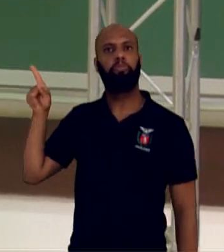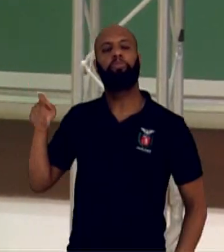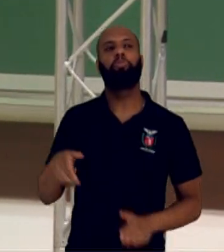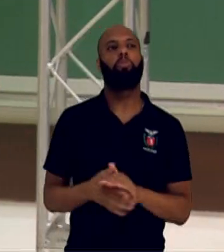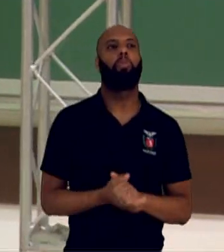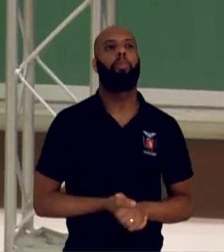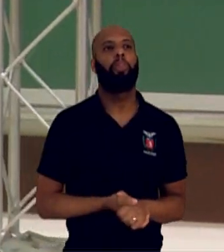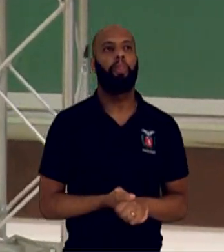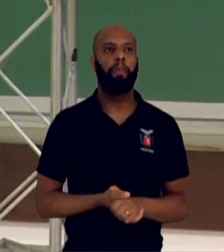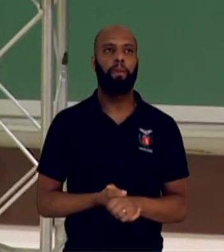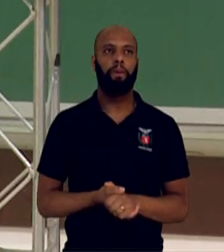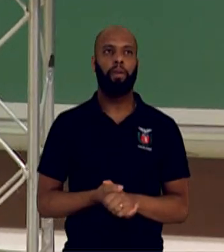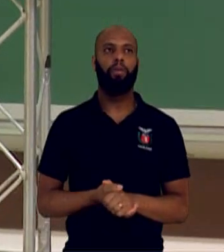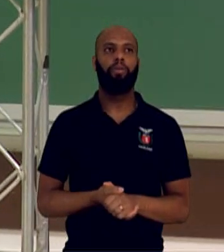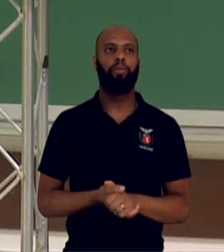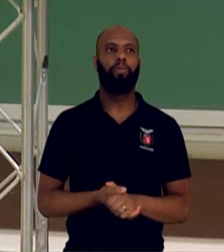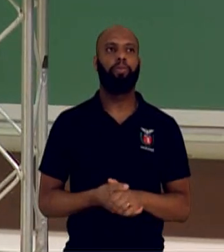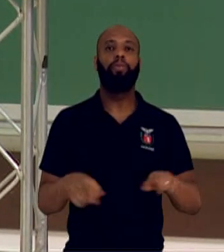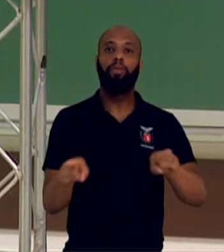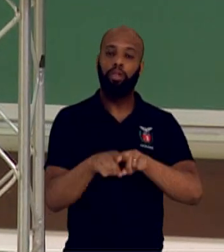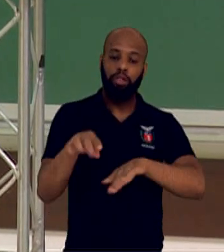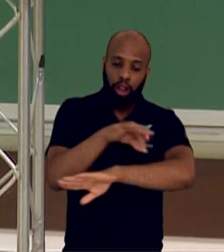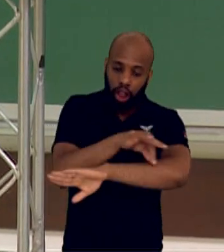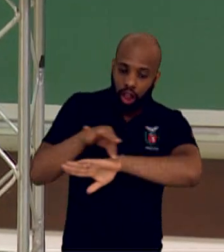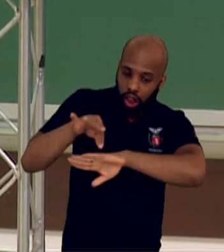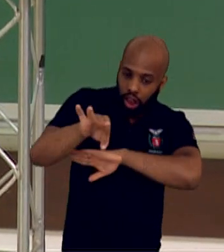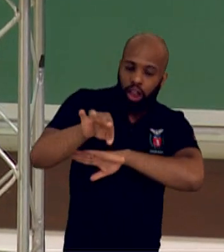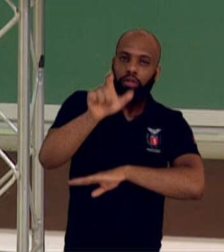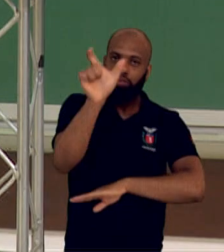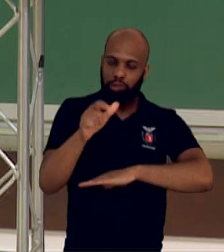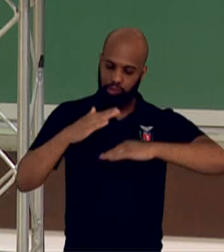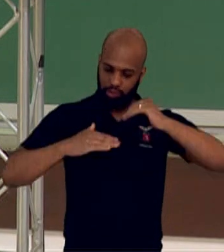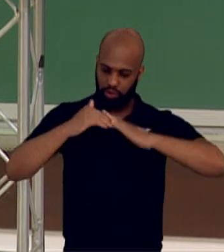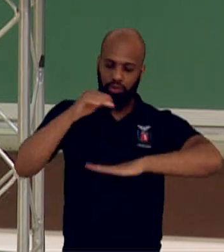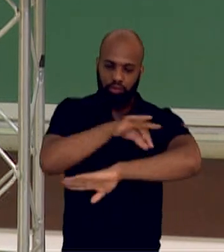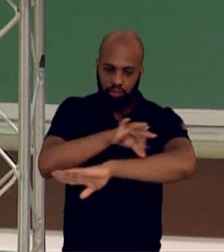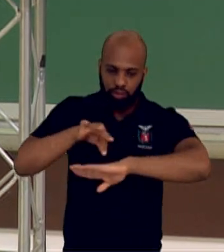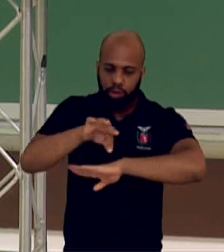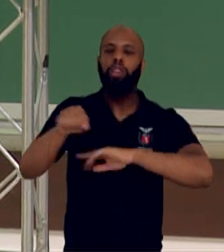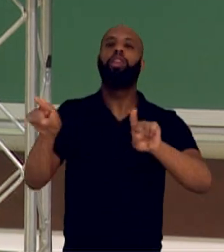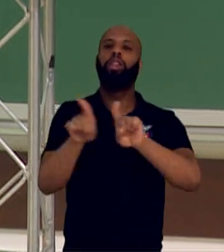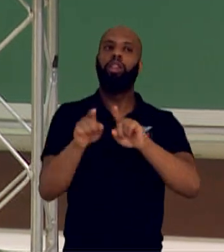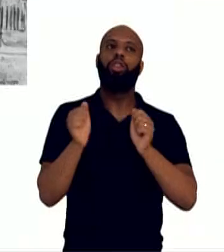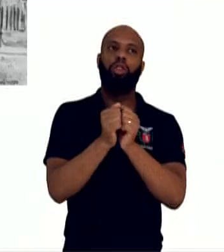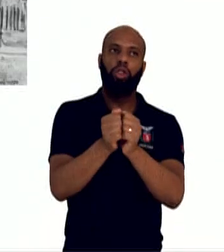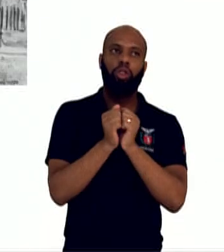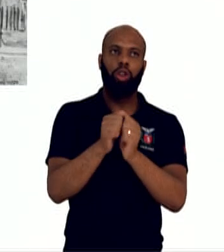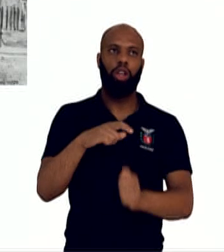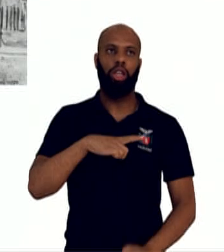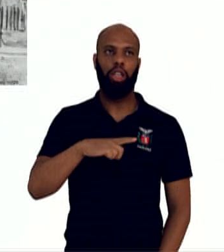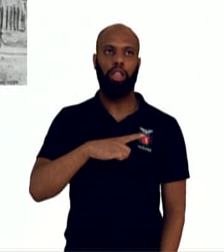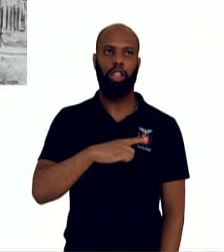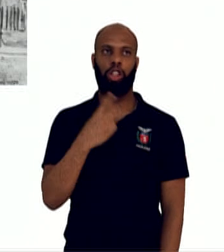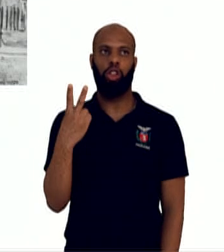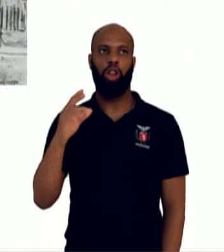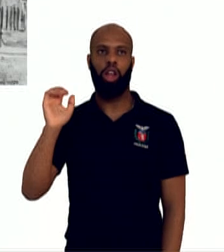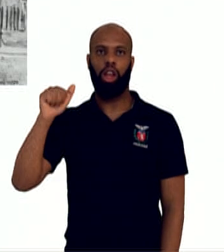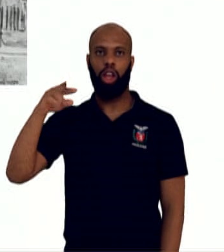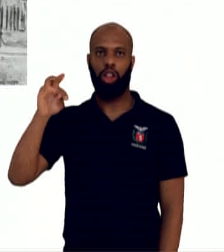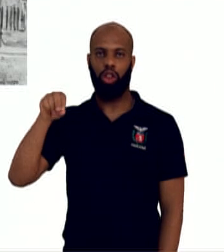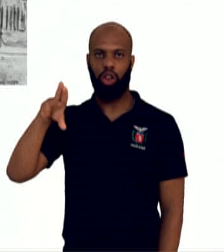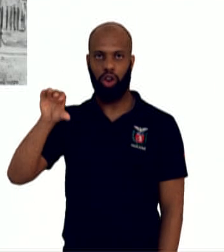Muito bem. Arquitetos também participaram, né? Então, nós temos o Antônio Moya e o